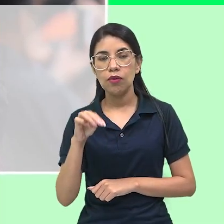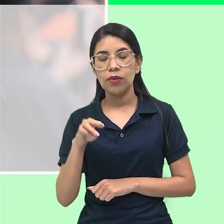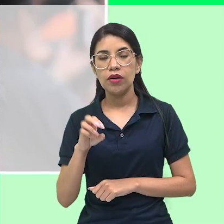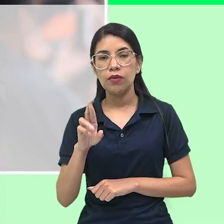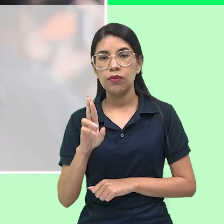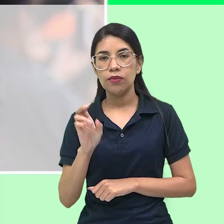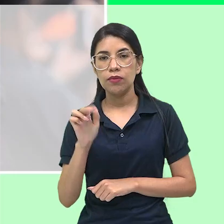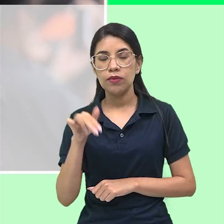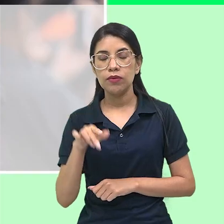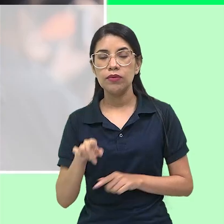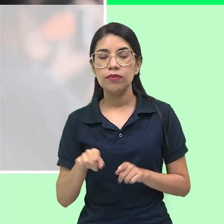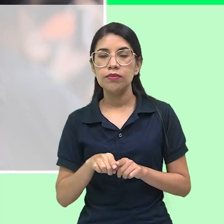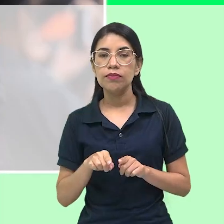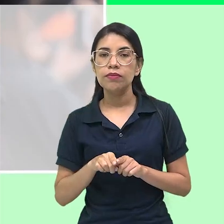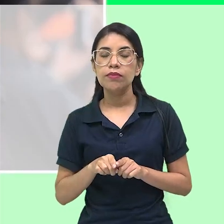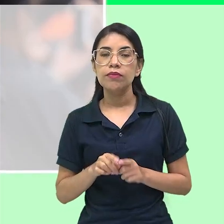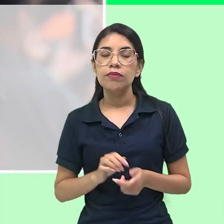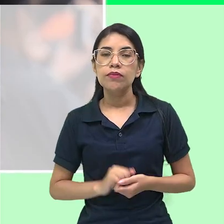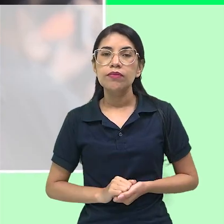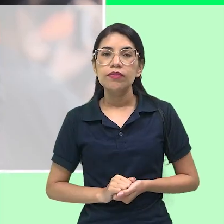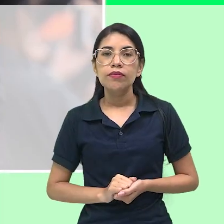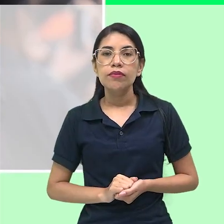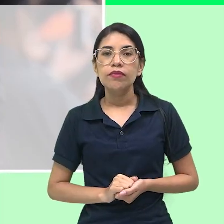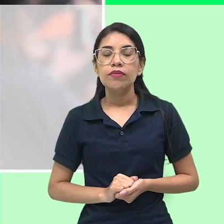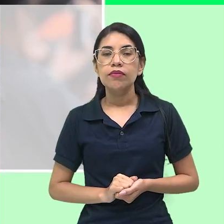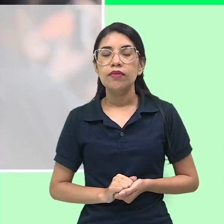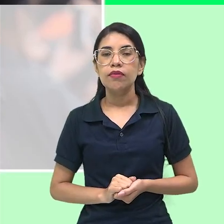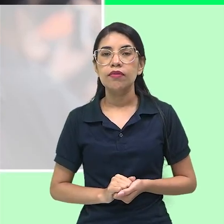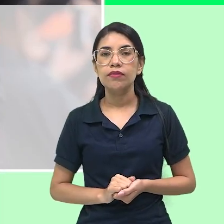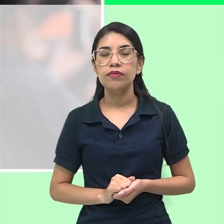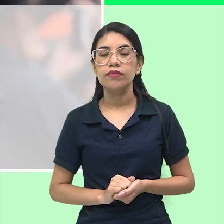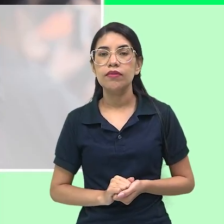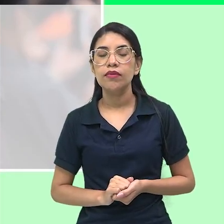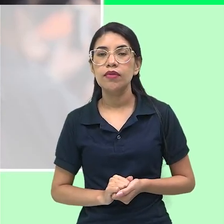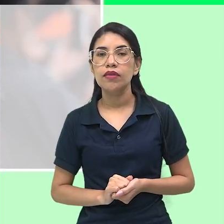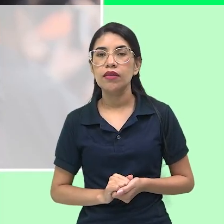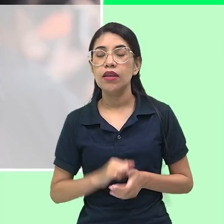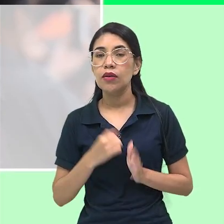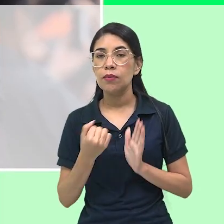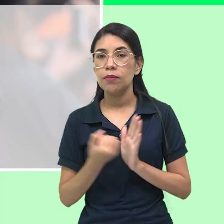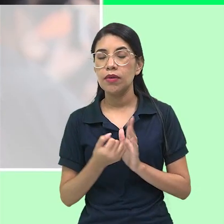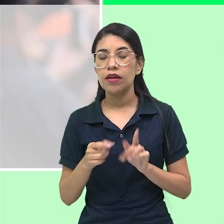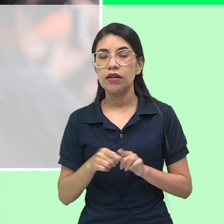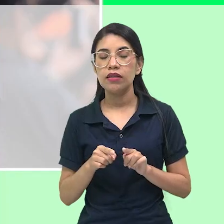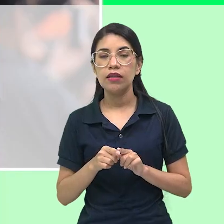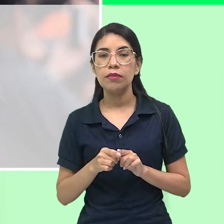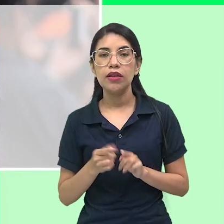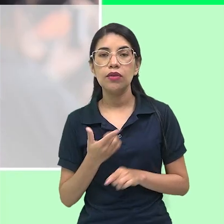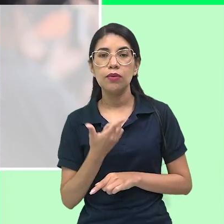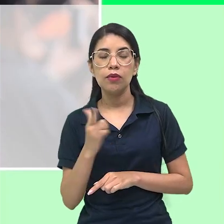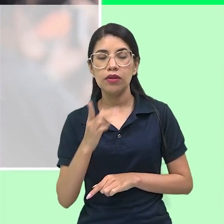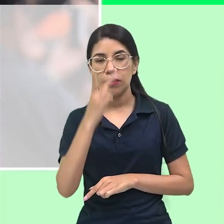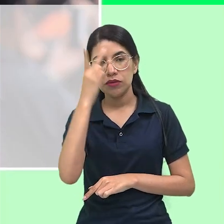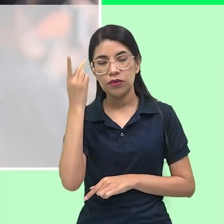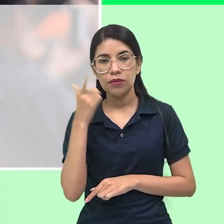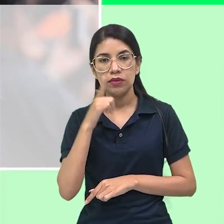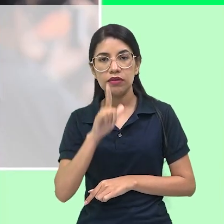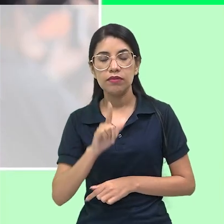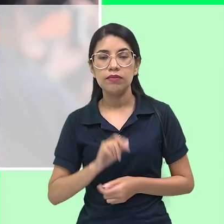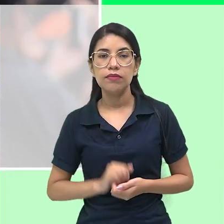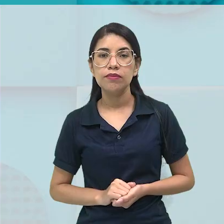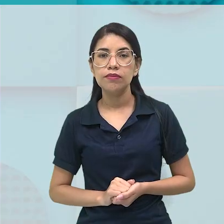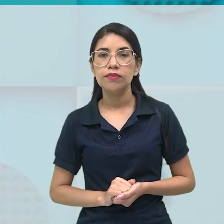300 bases roubadas ao mesmo tempo. Marca igualada apenas por Barry Bonds e Alex Rodrigues.